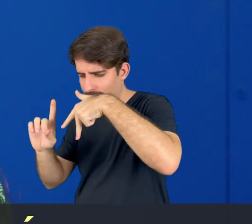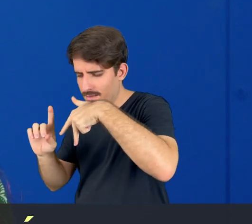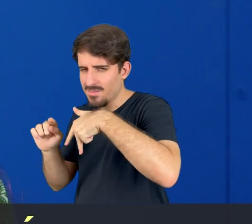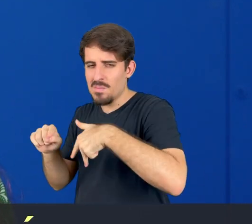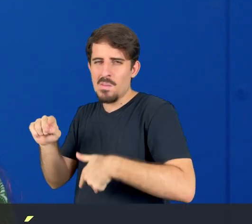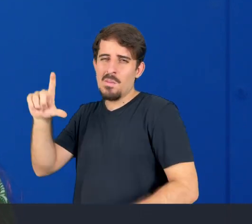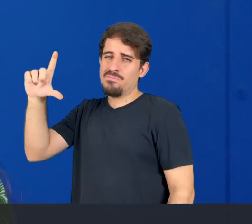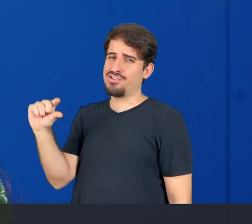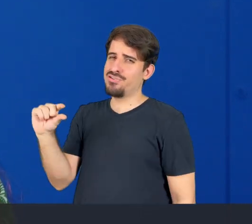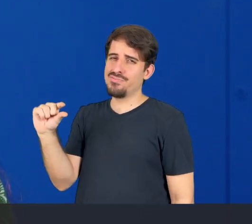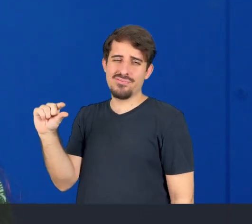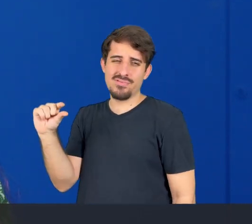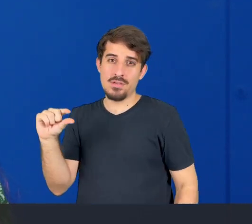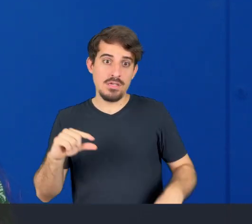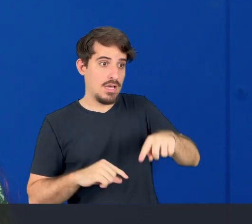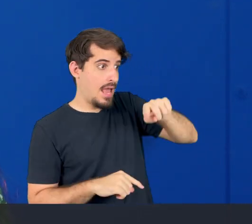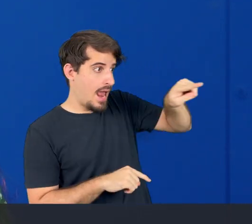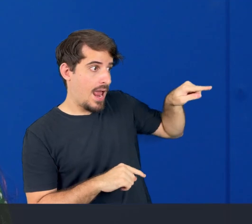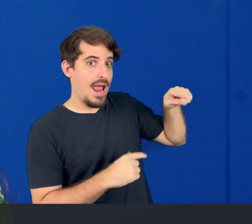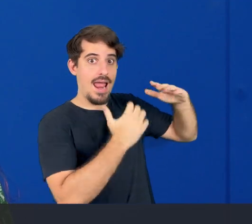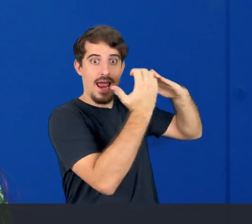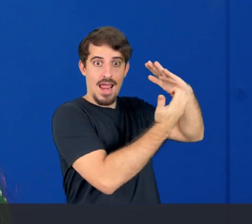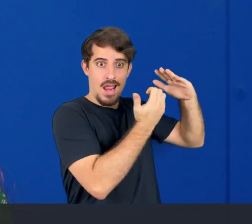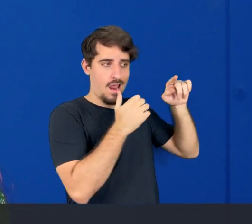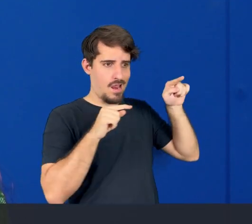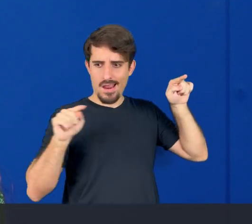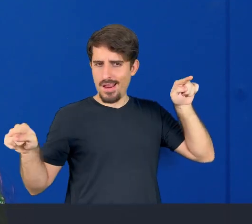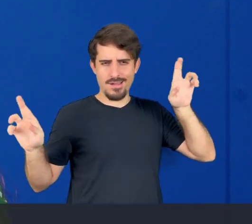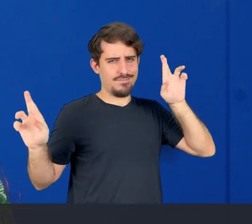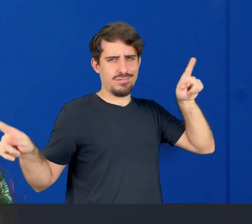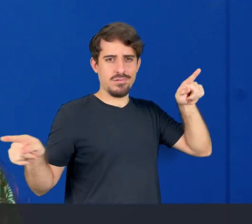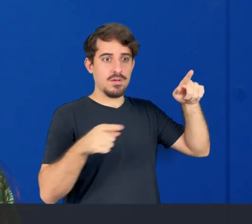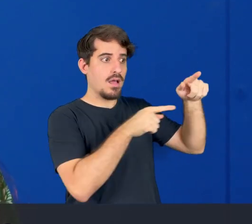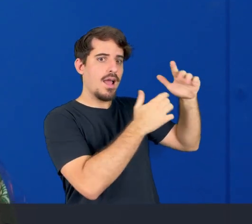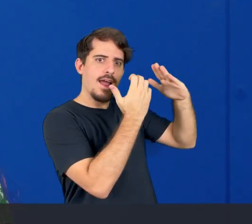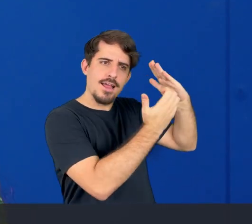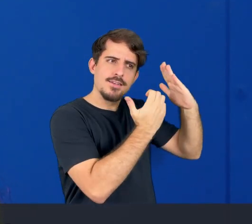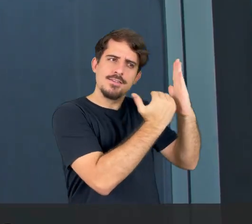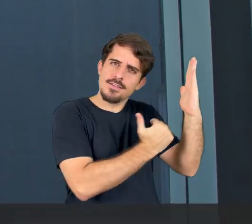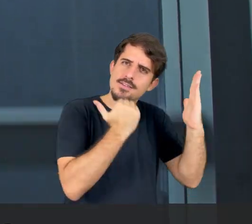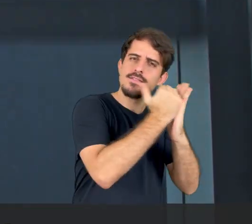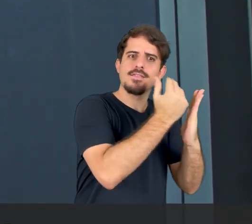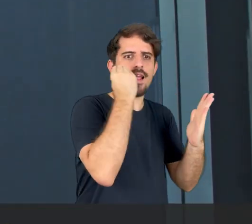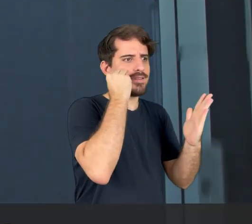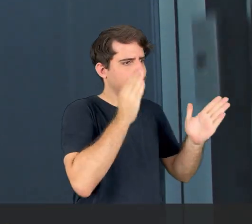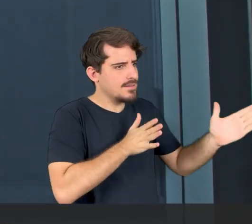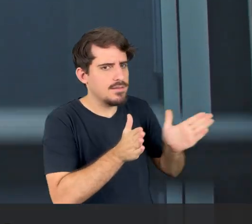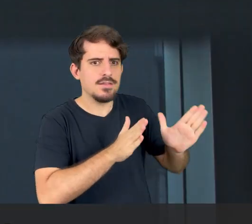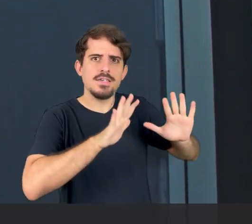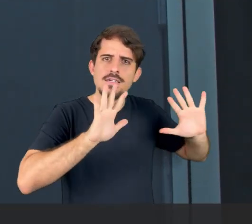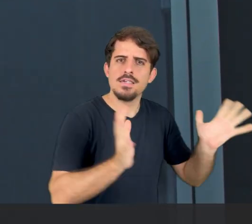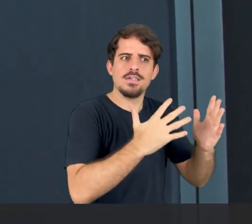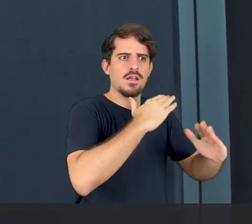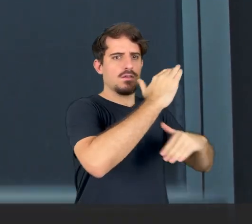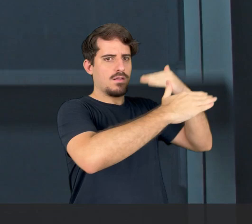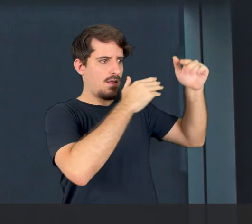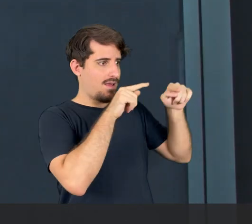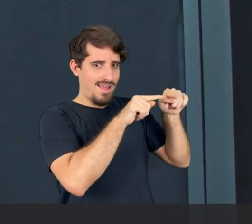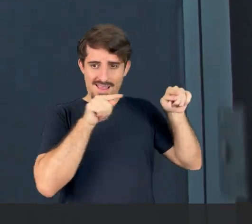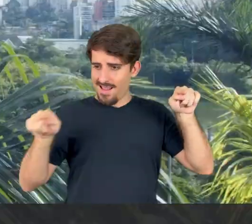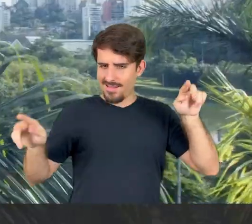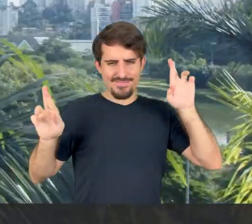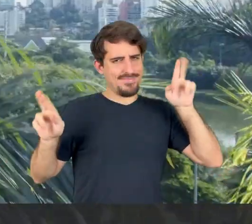deficiência específica, esse número é muito menor. Então, quando uma marca ela foge, né, dessa tendência e ela investe numa iniciativa